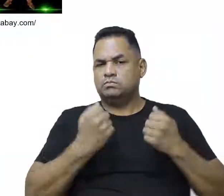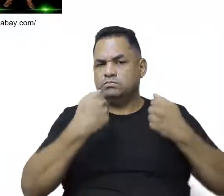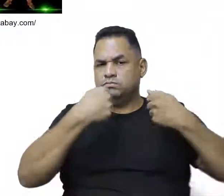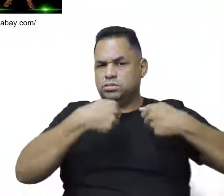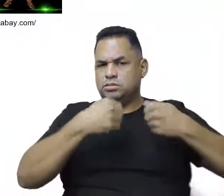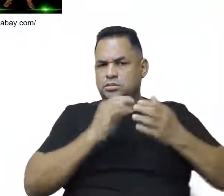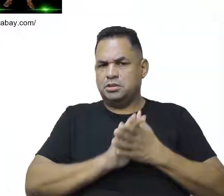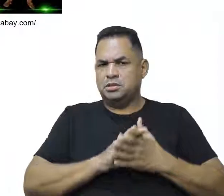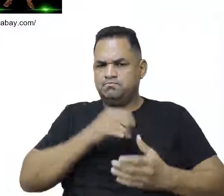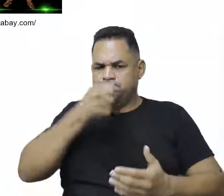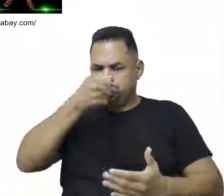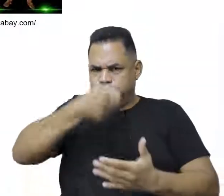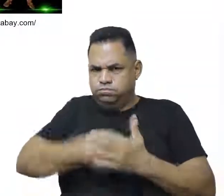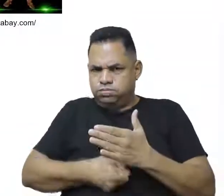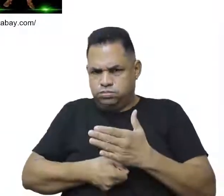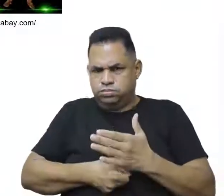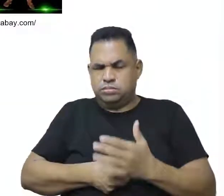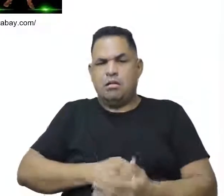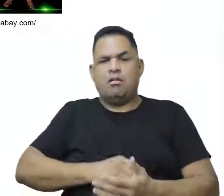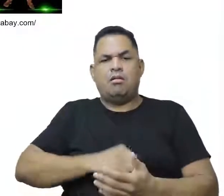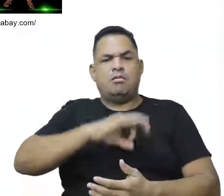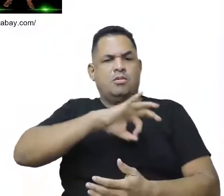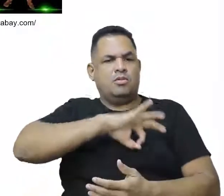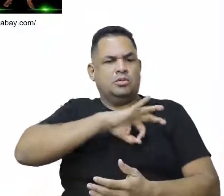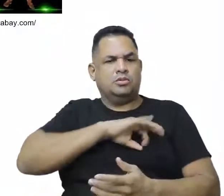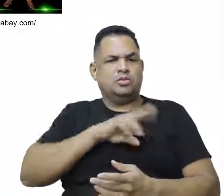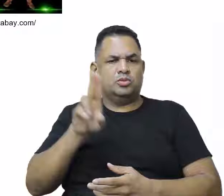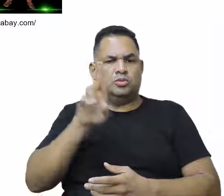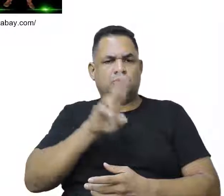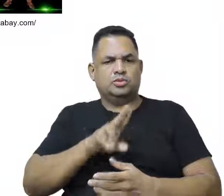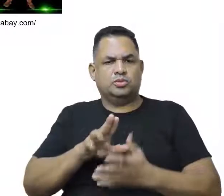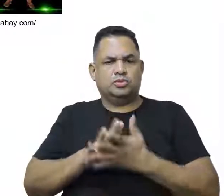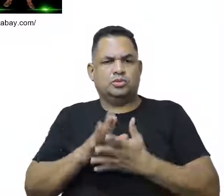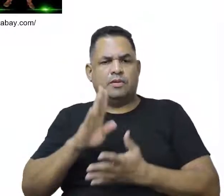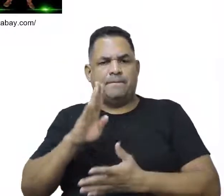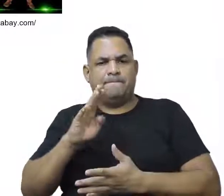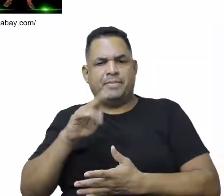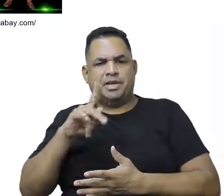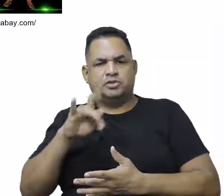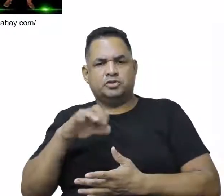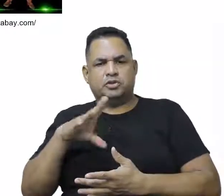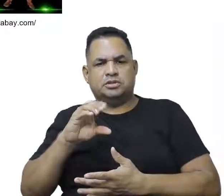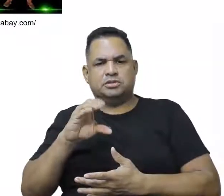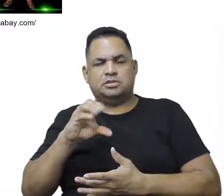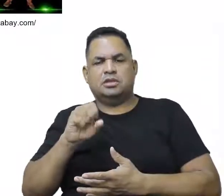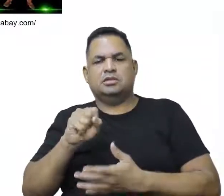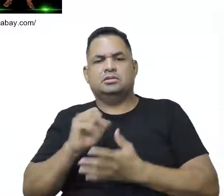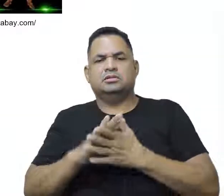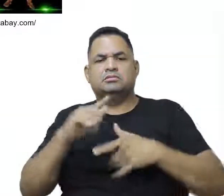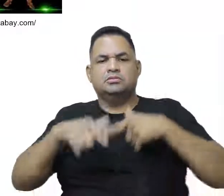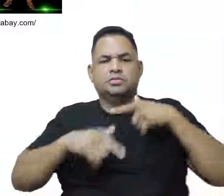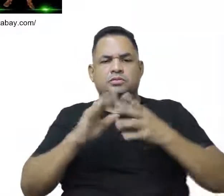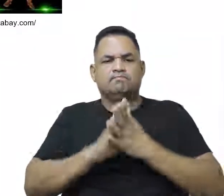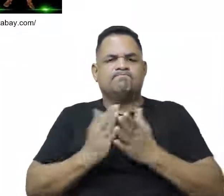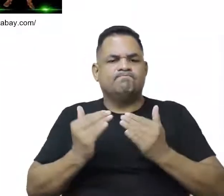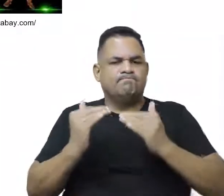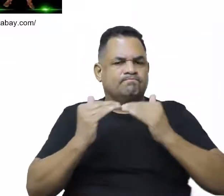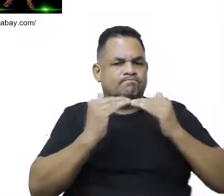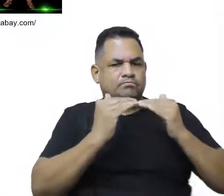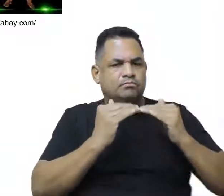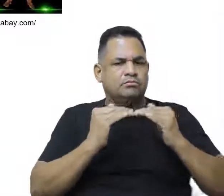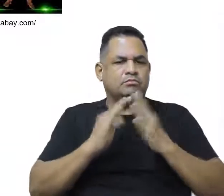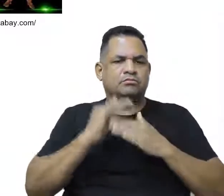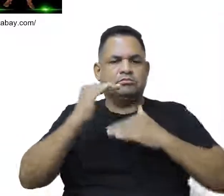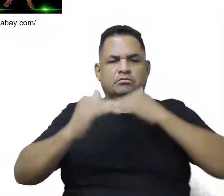policial, utiliza a persuasão, produz o consenso, que é desenvolvido mediante um sistema